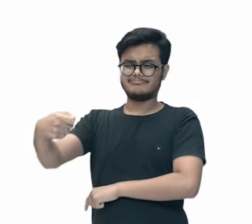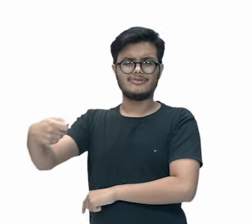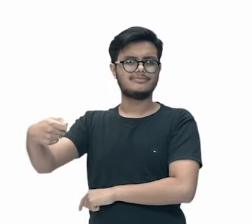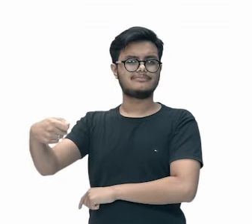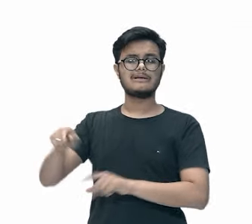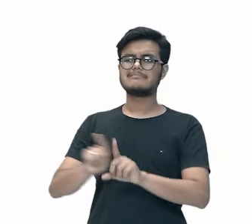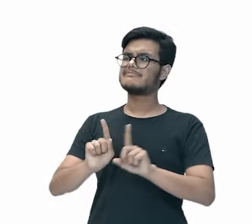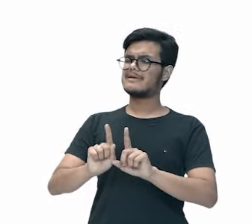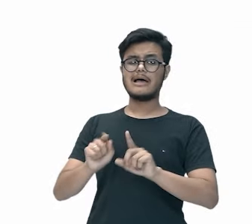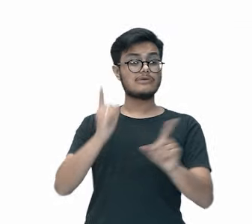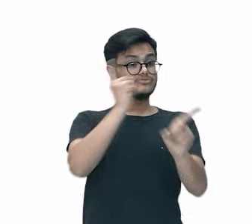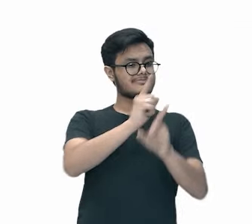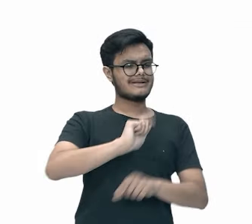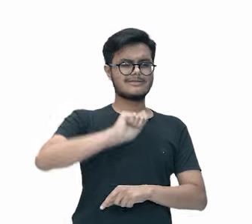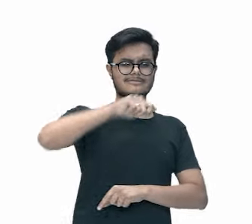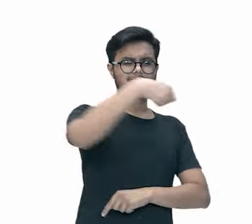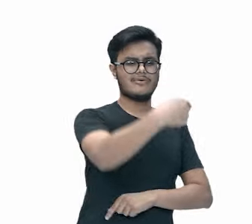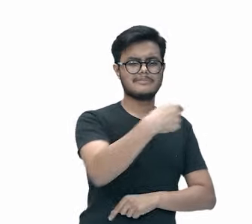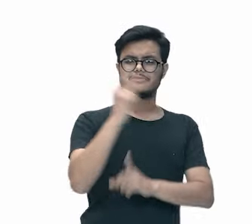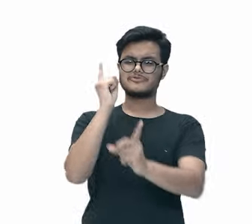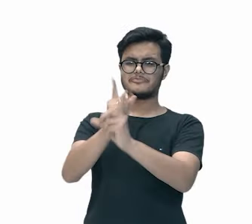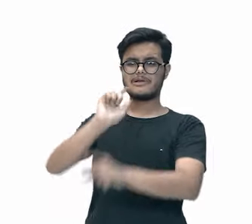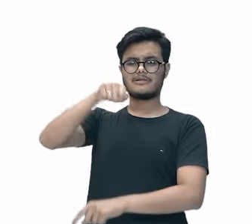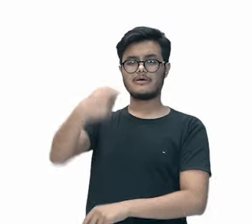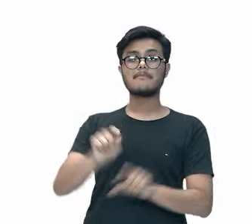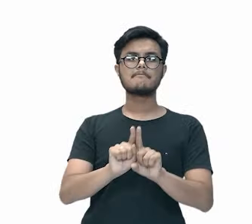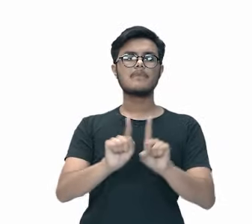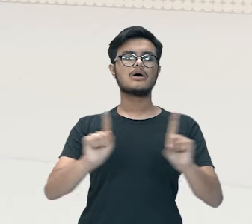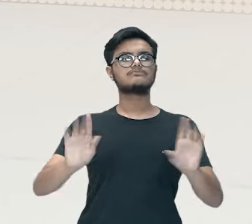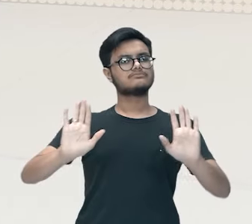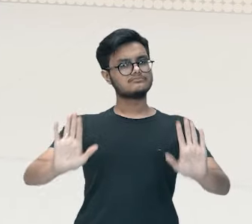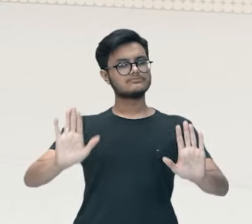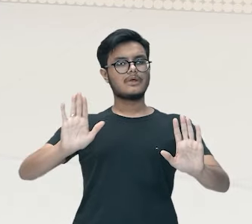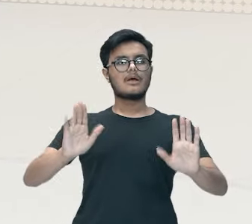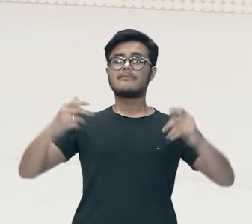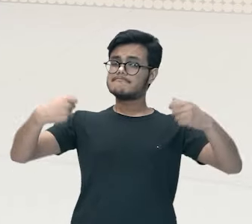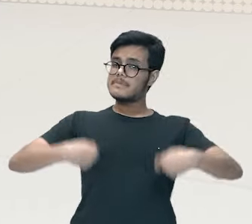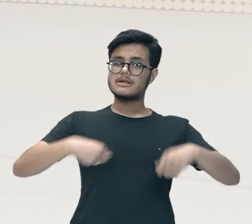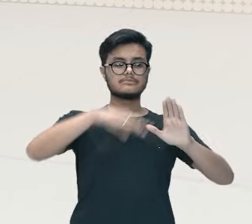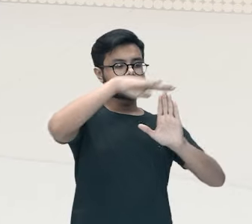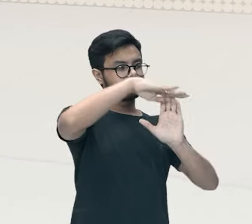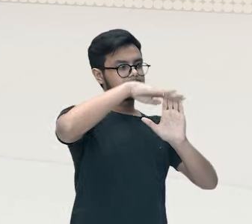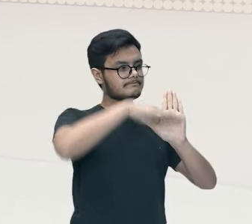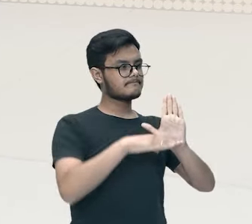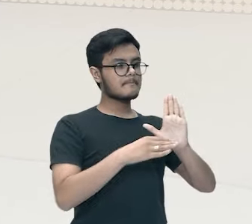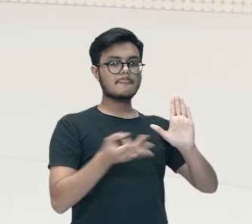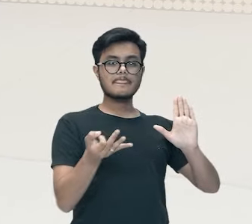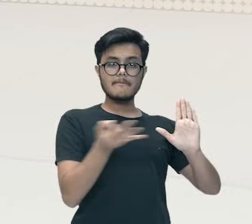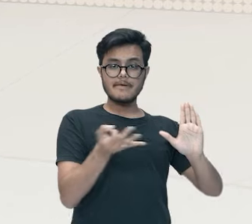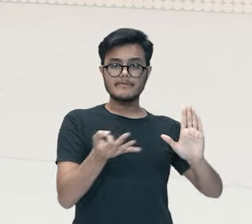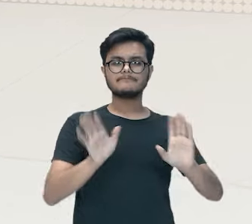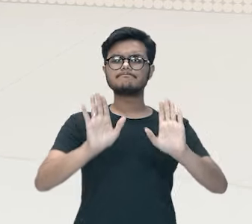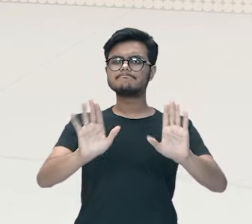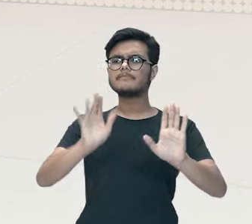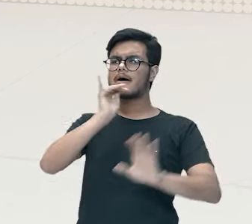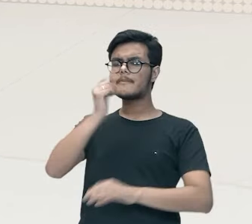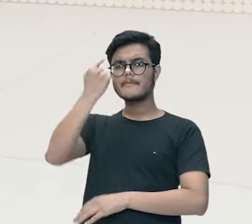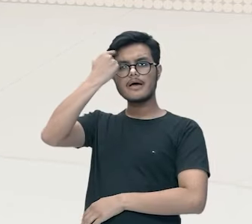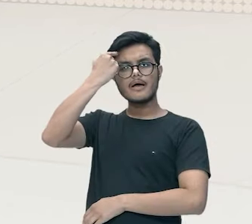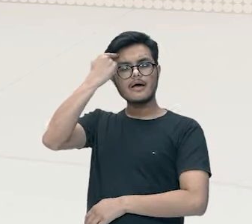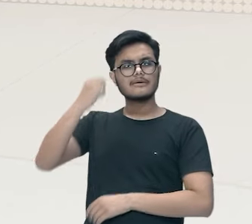dando o nome que ele achava que era legal. Só que chegou um momento, né, que essa quantidade, esse número de compostos orgânicos ficou